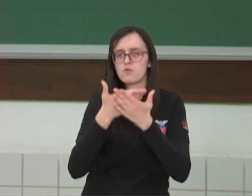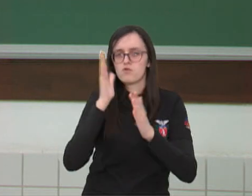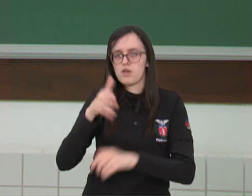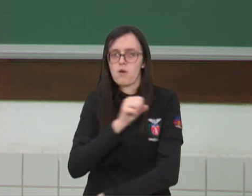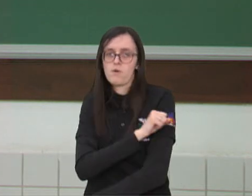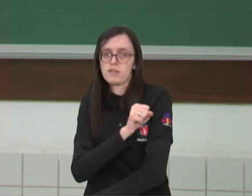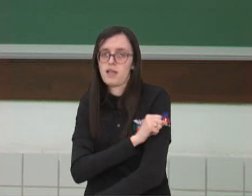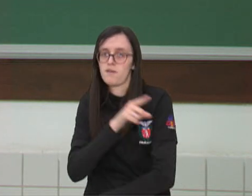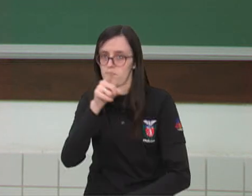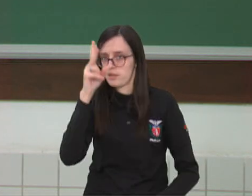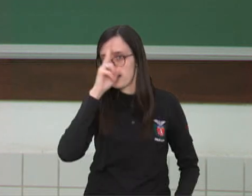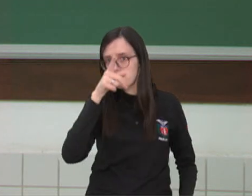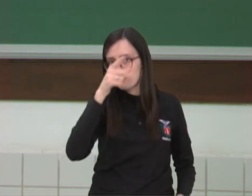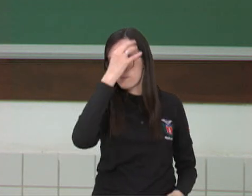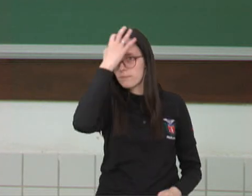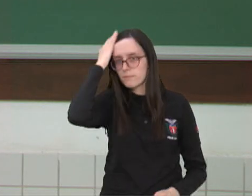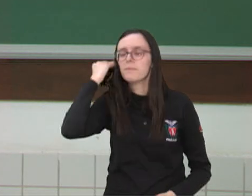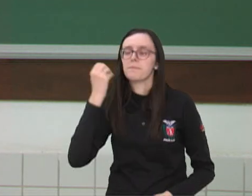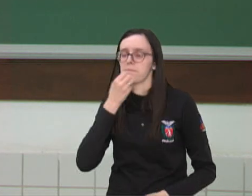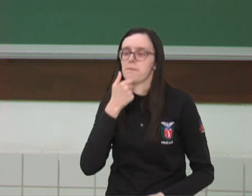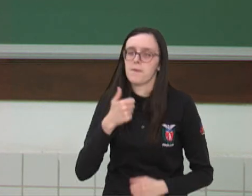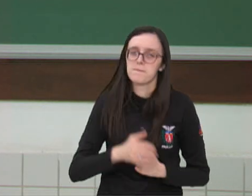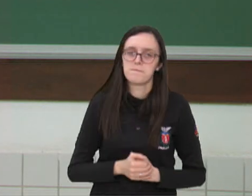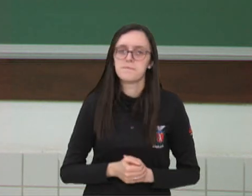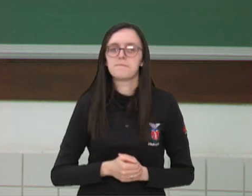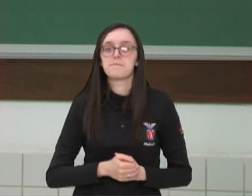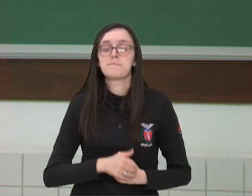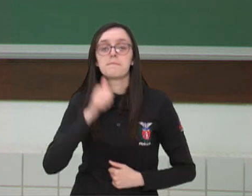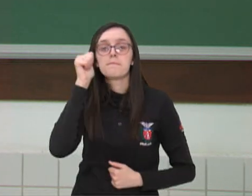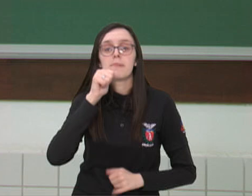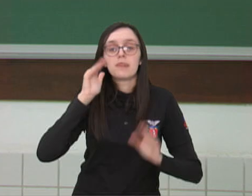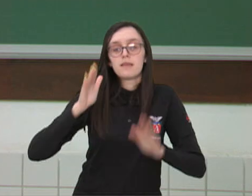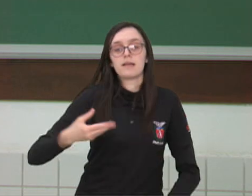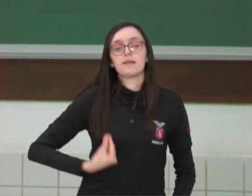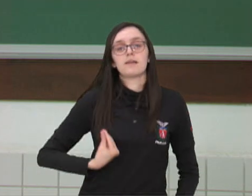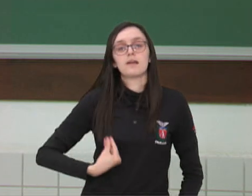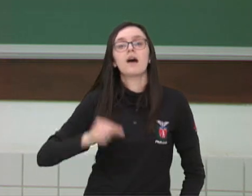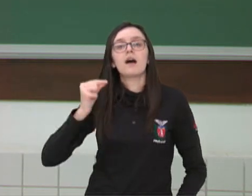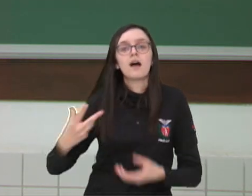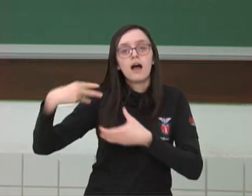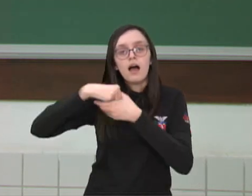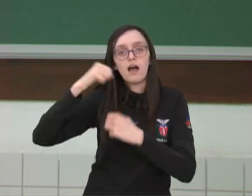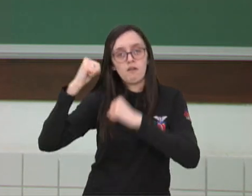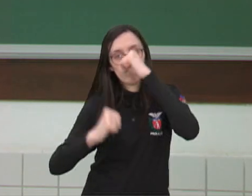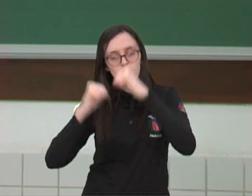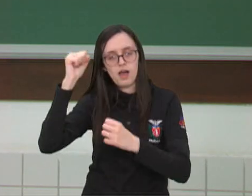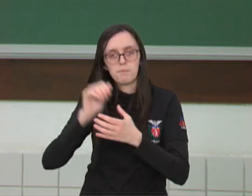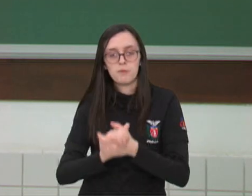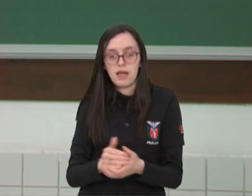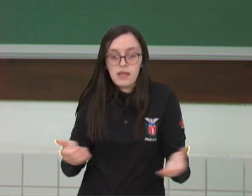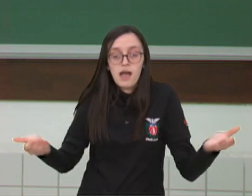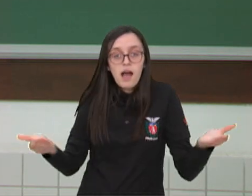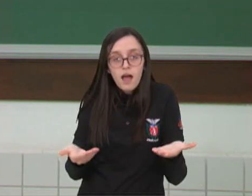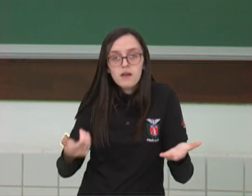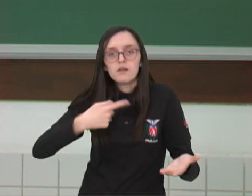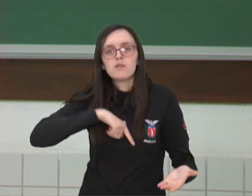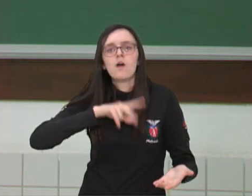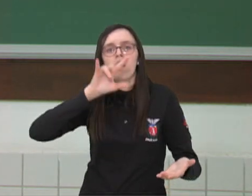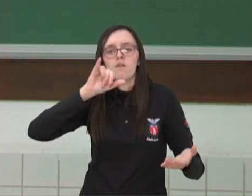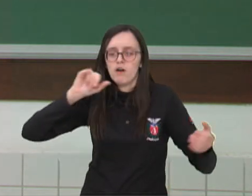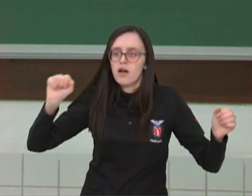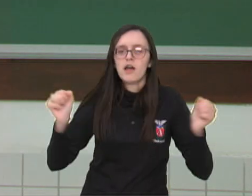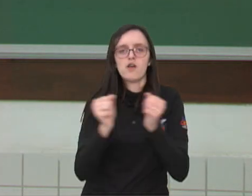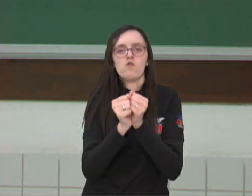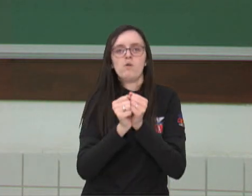teu 8º ano. Lembrou? Boa. Então, assim, mulheres já estavam nas fábricas. Agora, vamos juntar com a